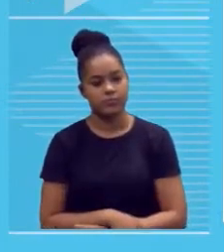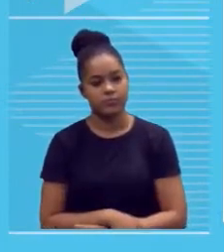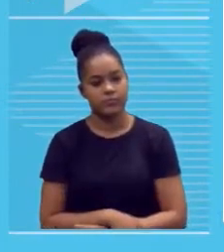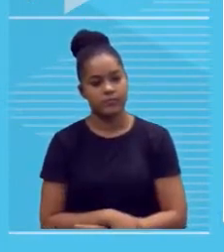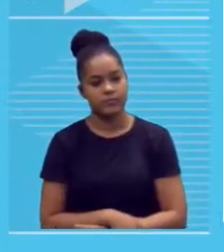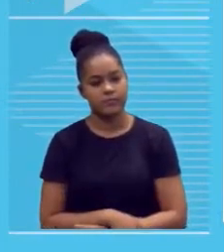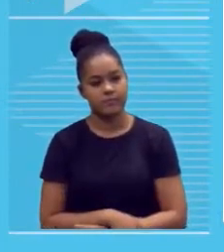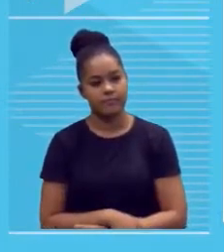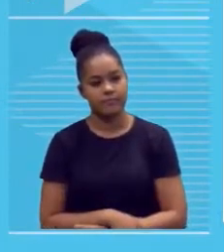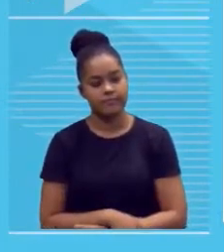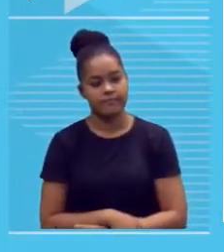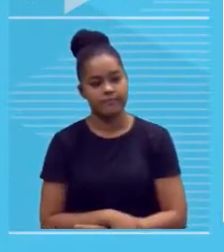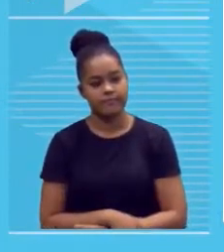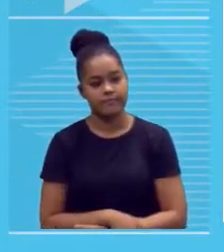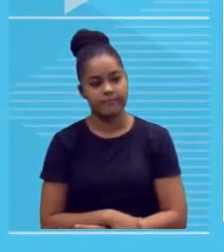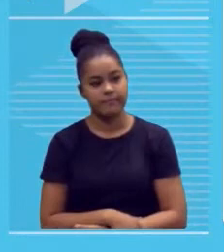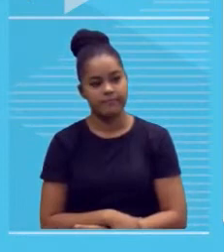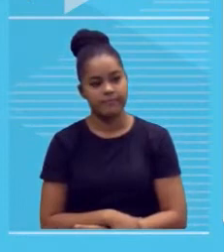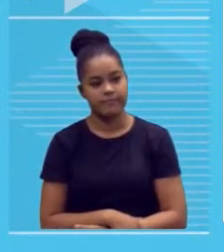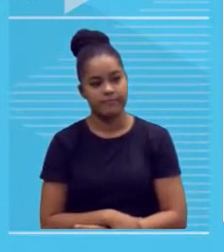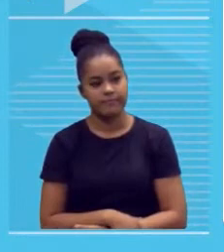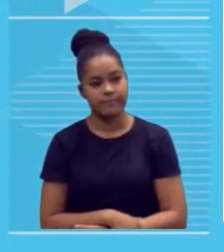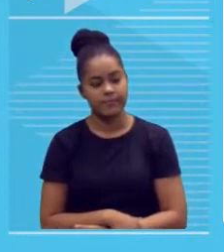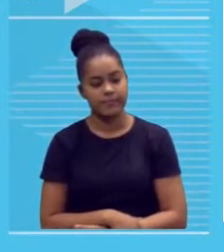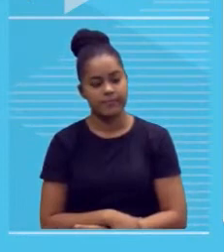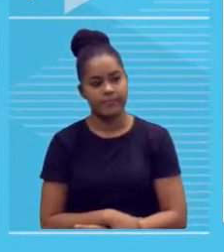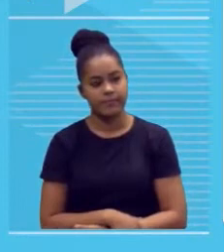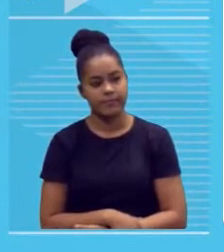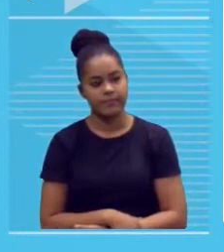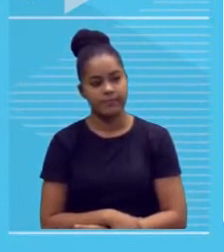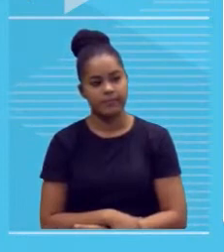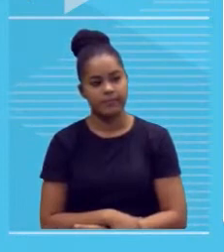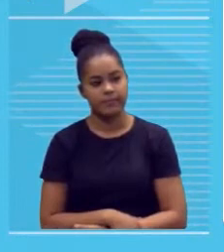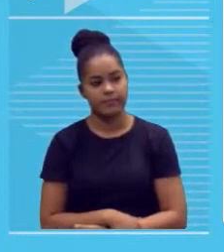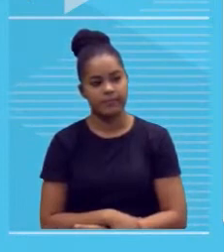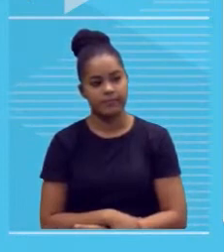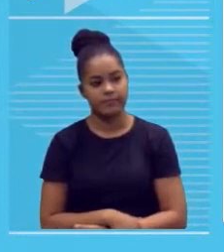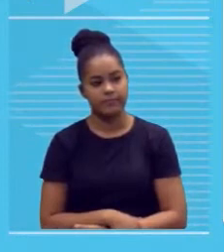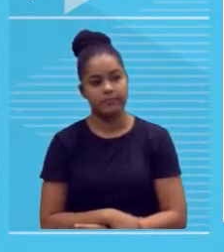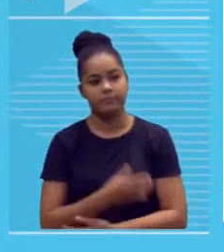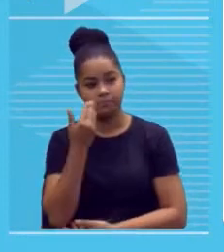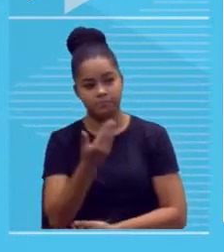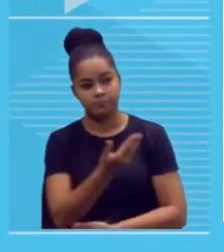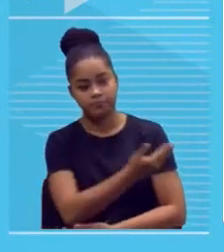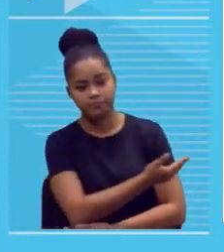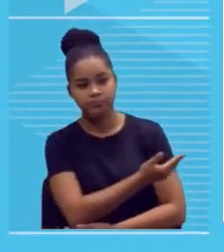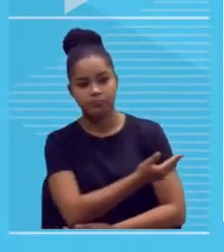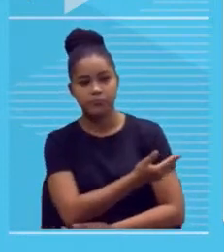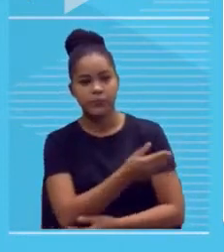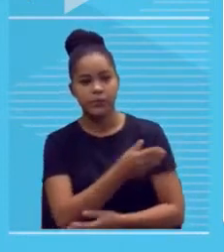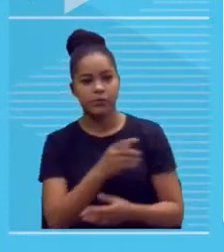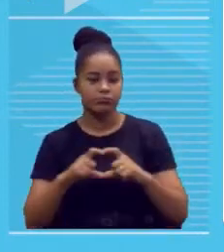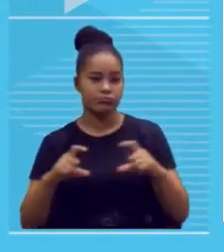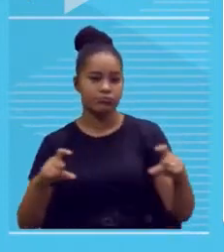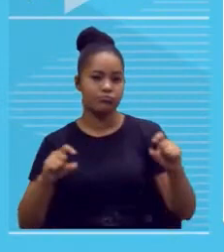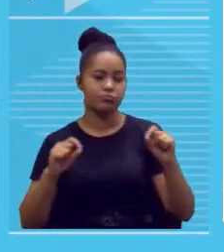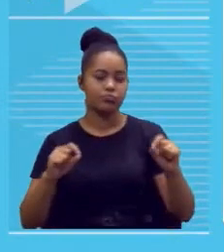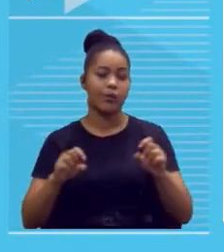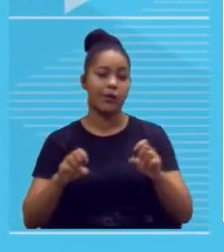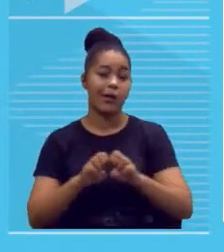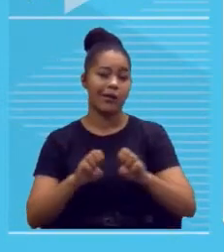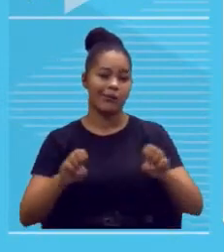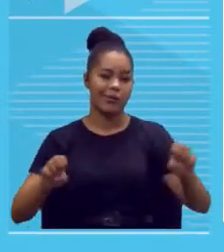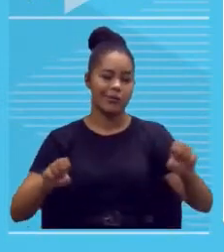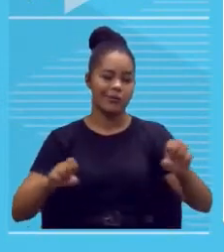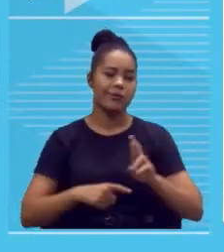mais 4 igual a zero. Essa expressão que eu acabei de anotar aí seria a equação que